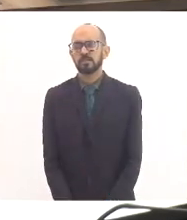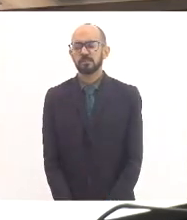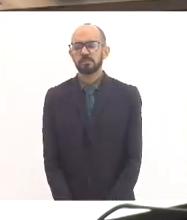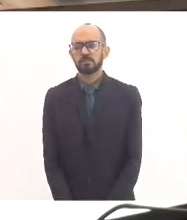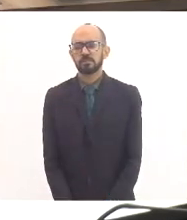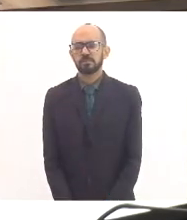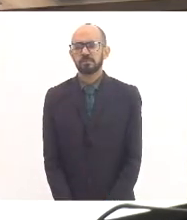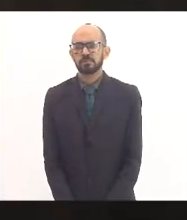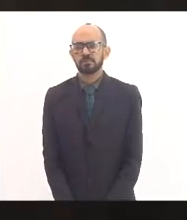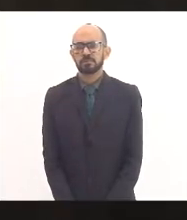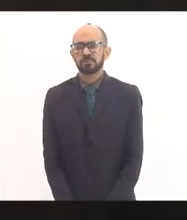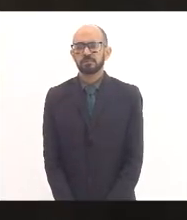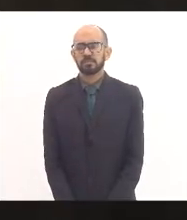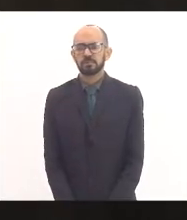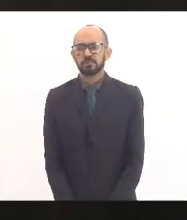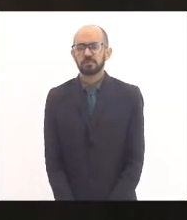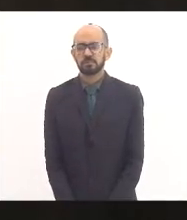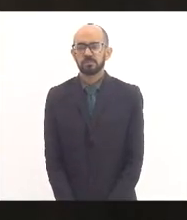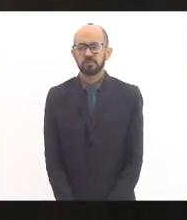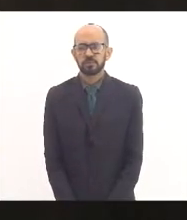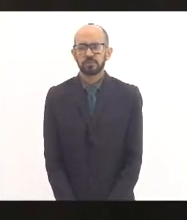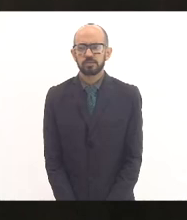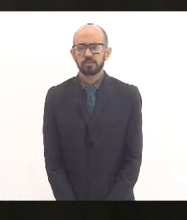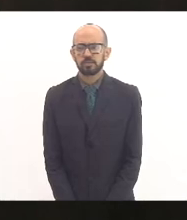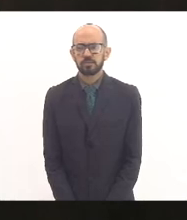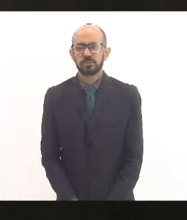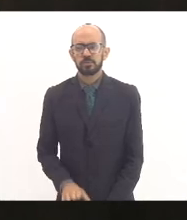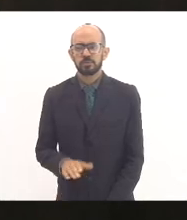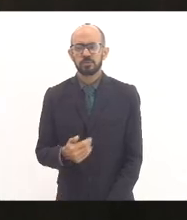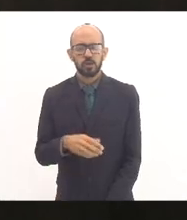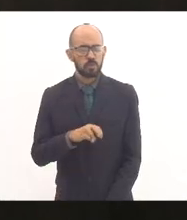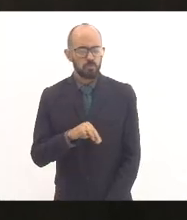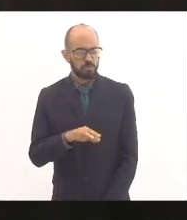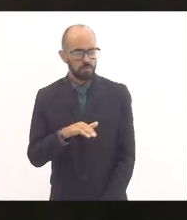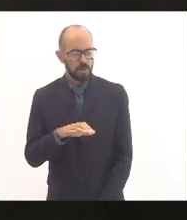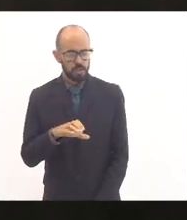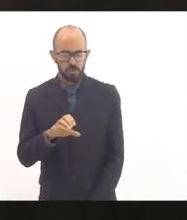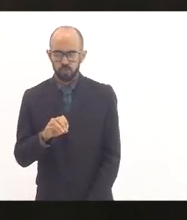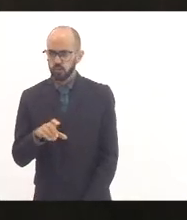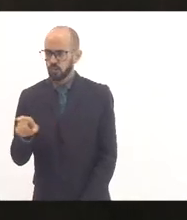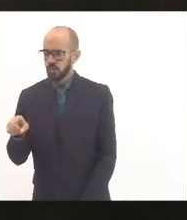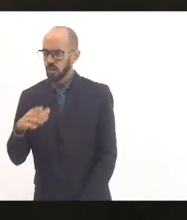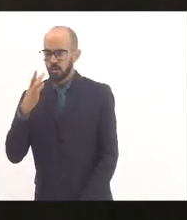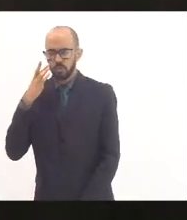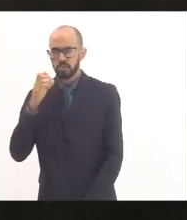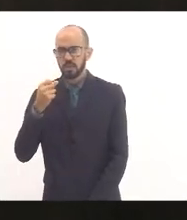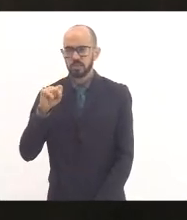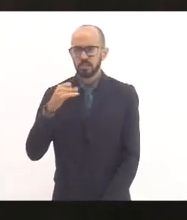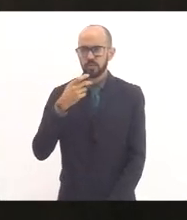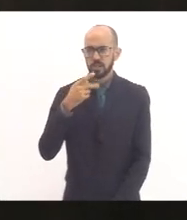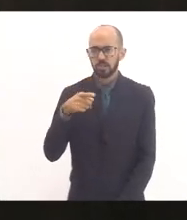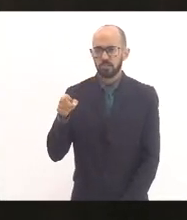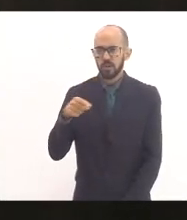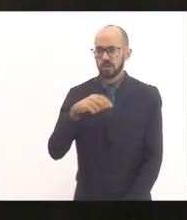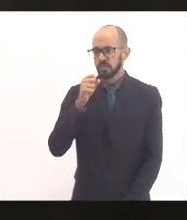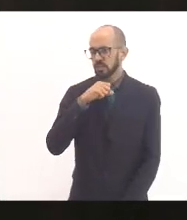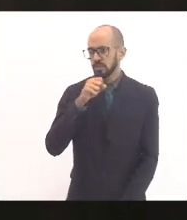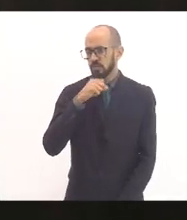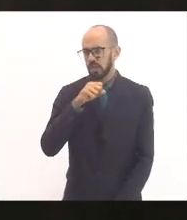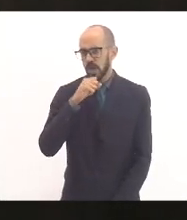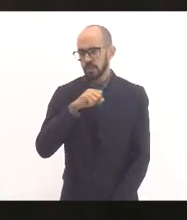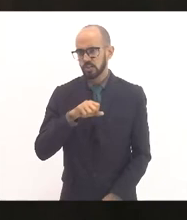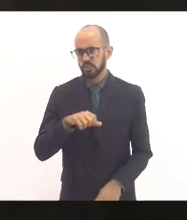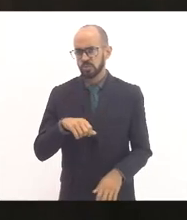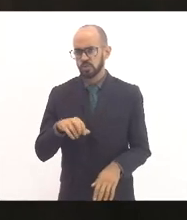e a gente só Márcio eu a gente só tem eu não sei se você falou só de antiguidade não né